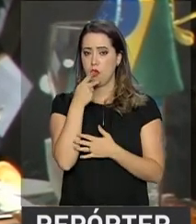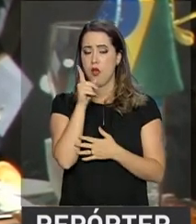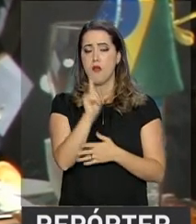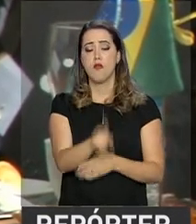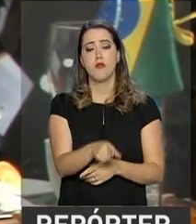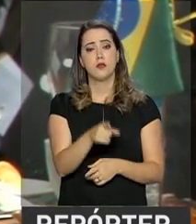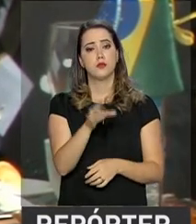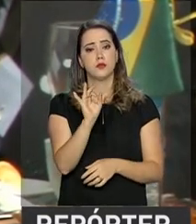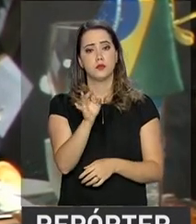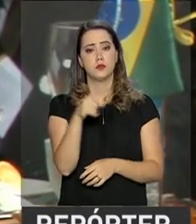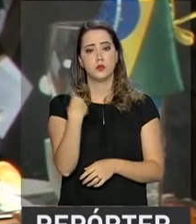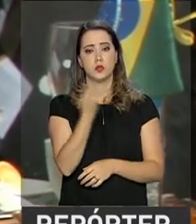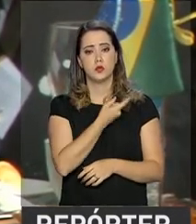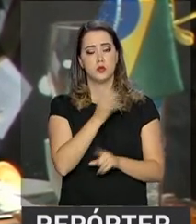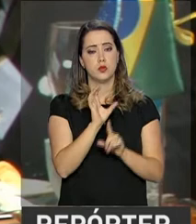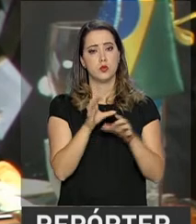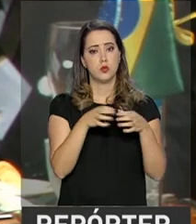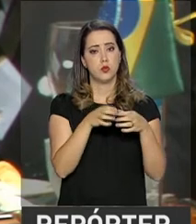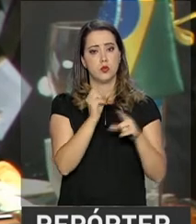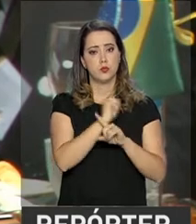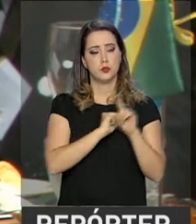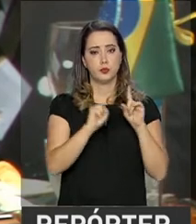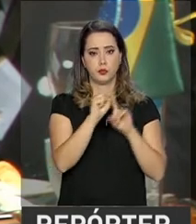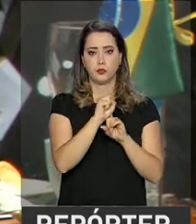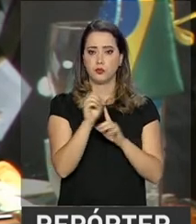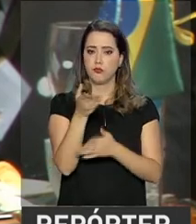de nossas sociedades